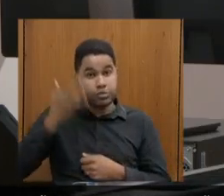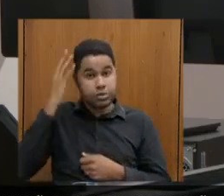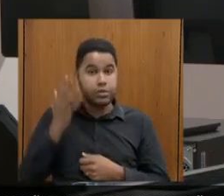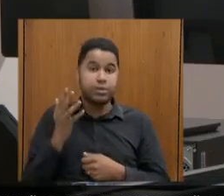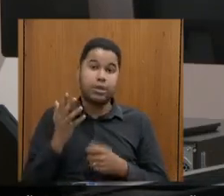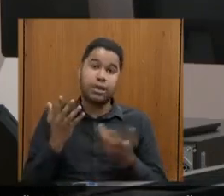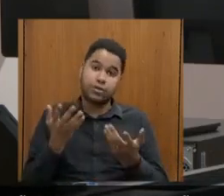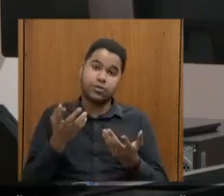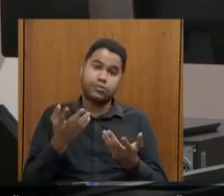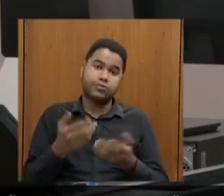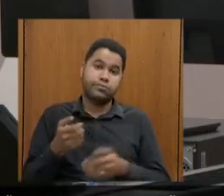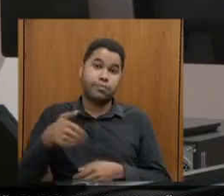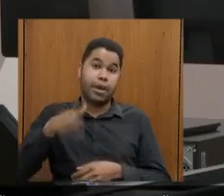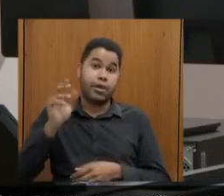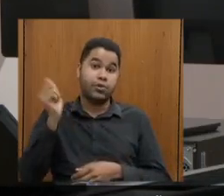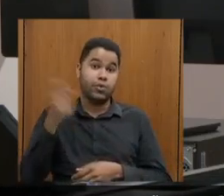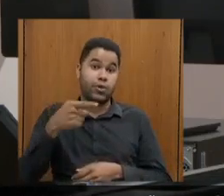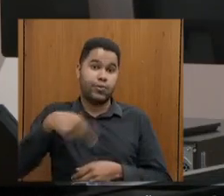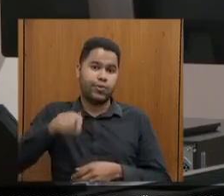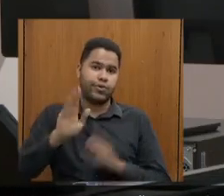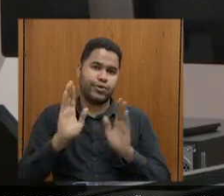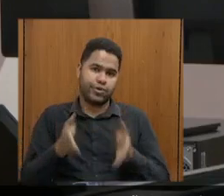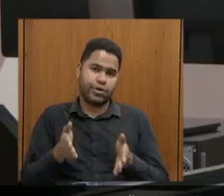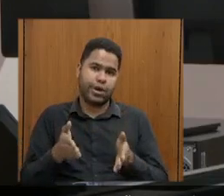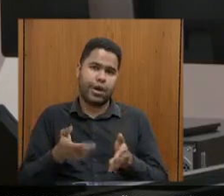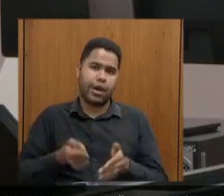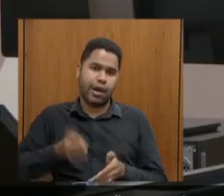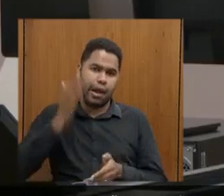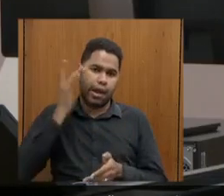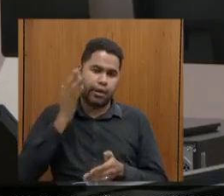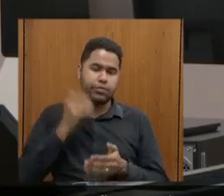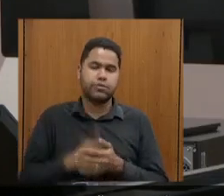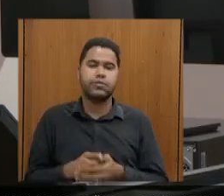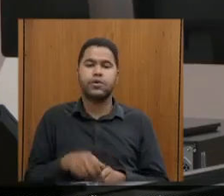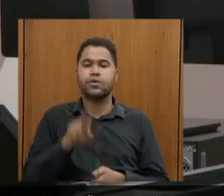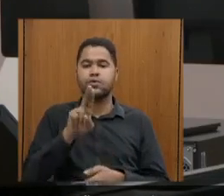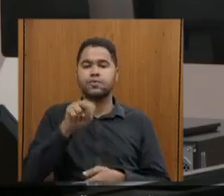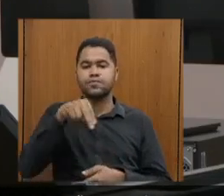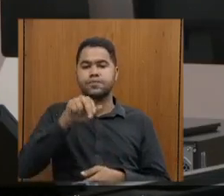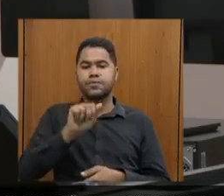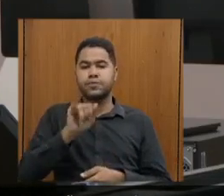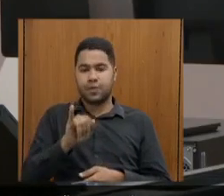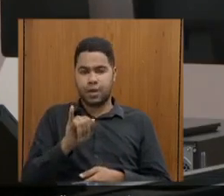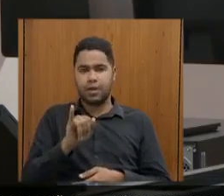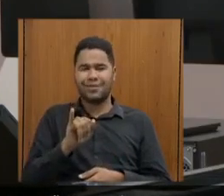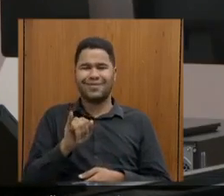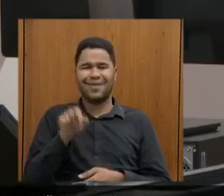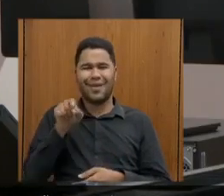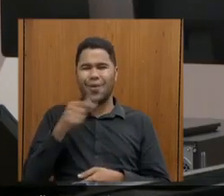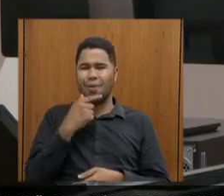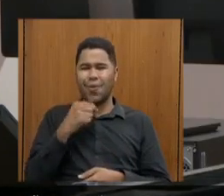aí conosco Então esse caso mesmo lá de Unaí do Celso Mônica na é